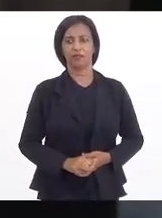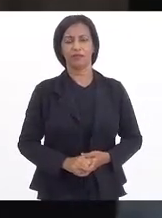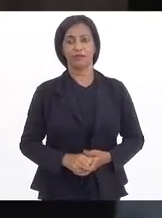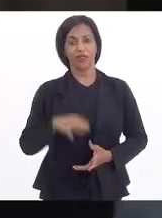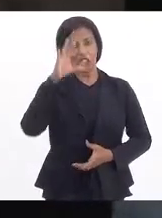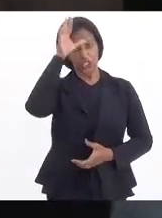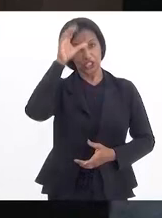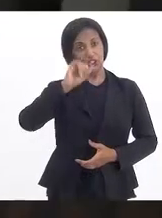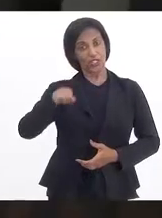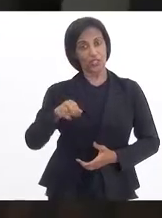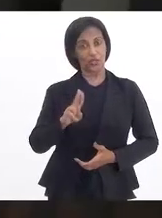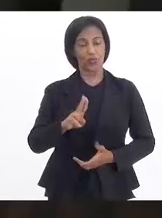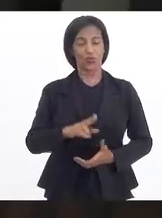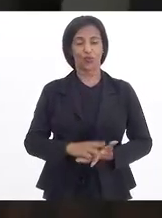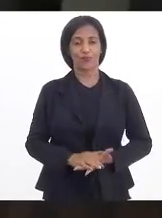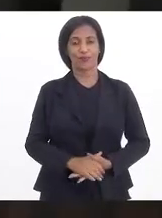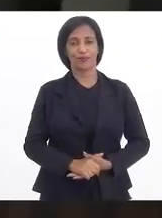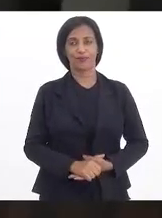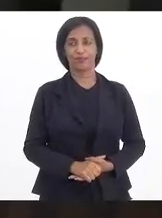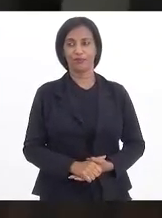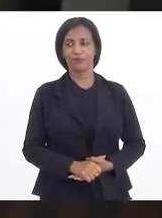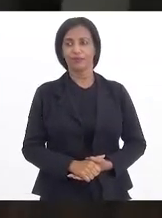tia Ju